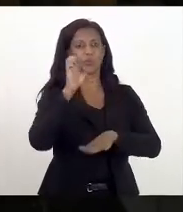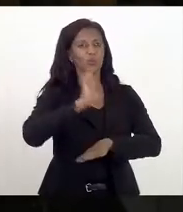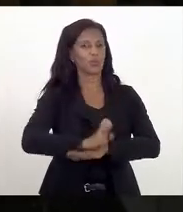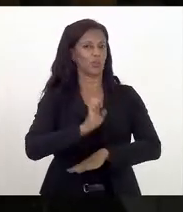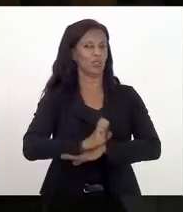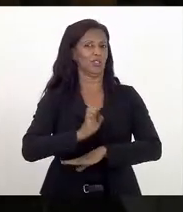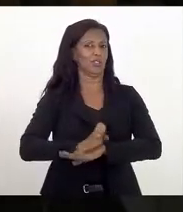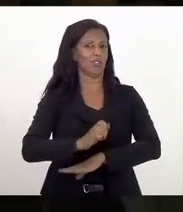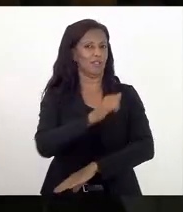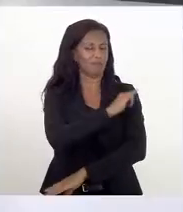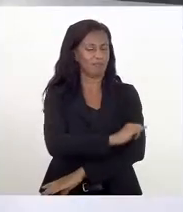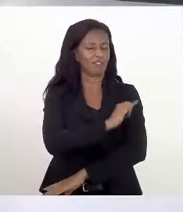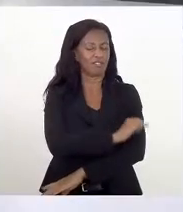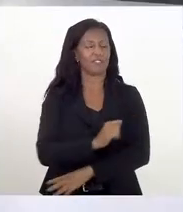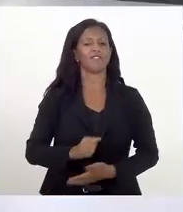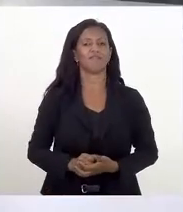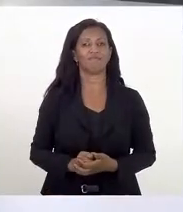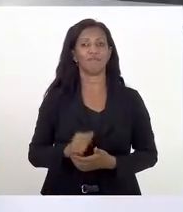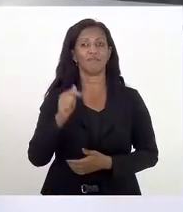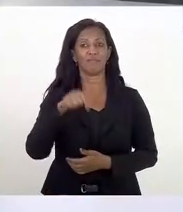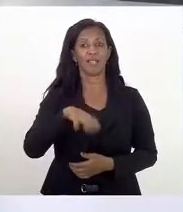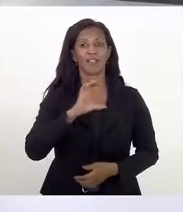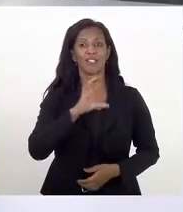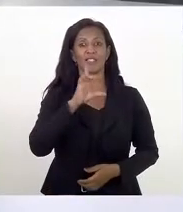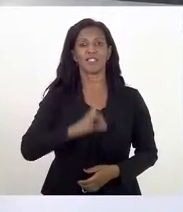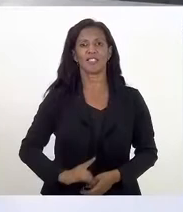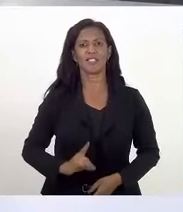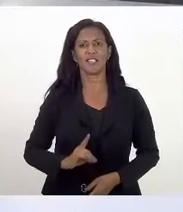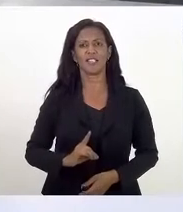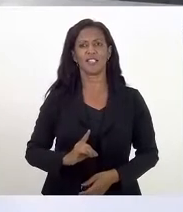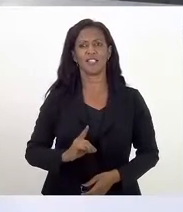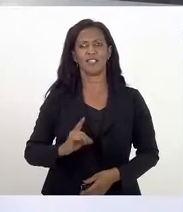orgulho e patrimônio da cidadania fluminense.